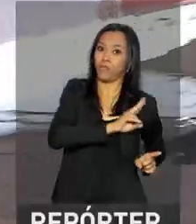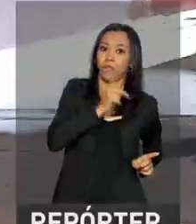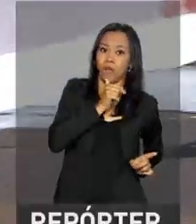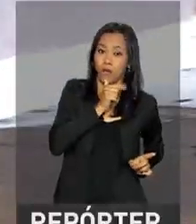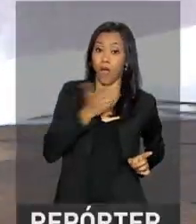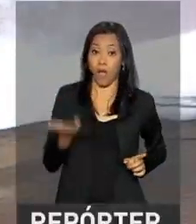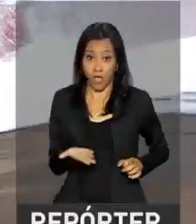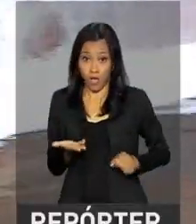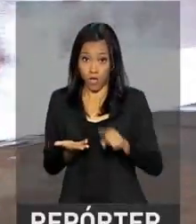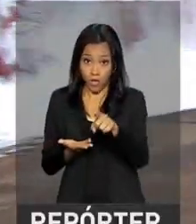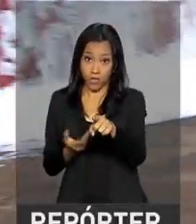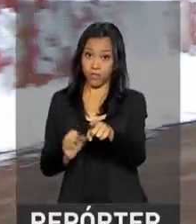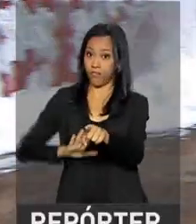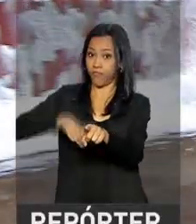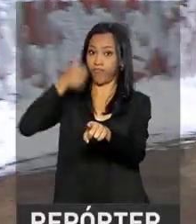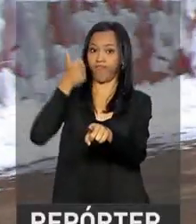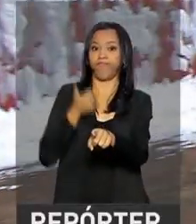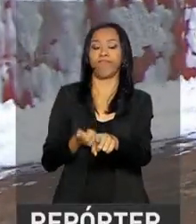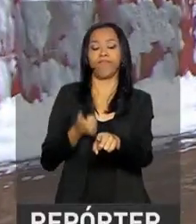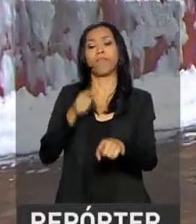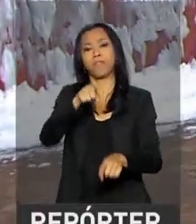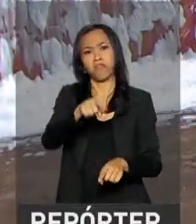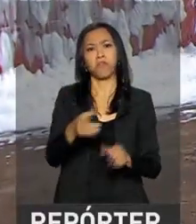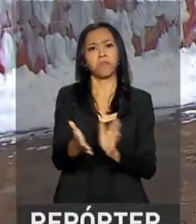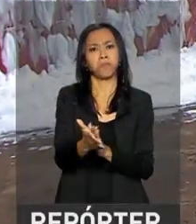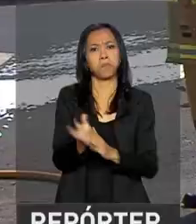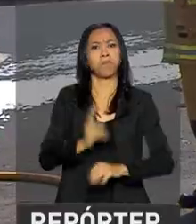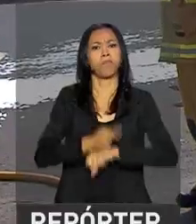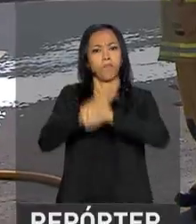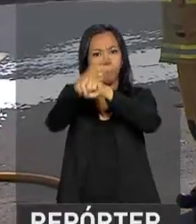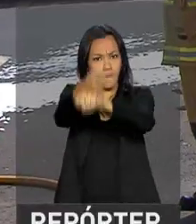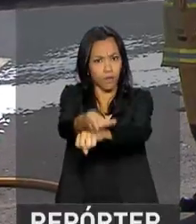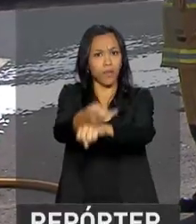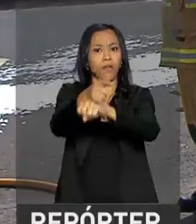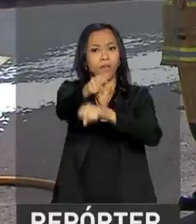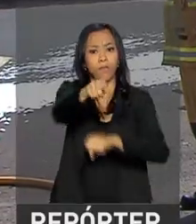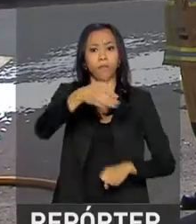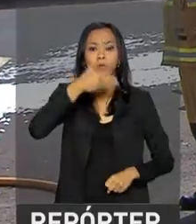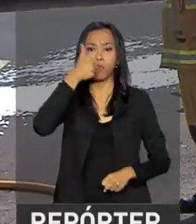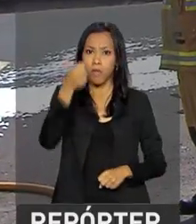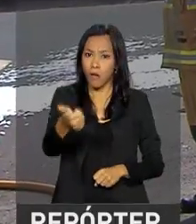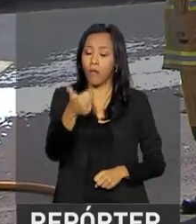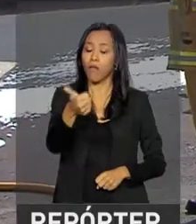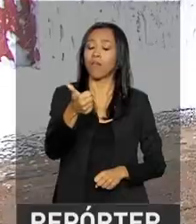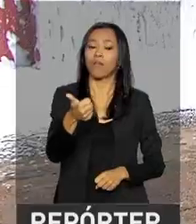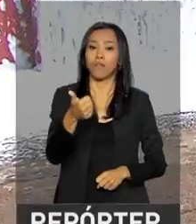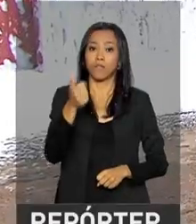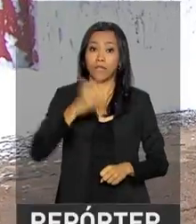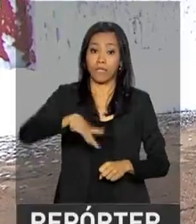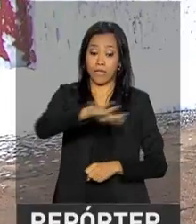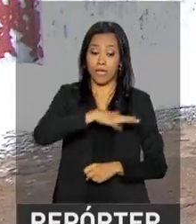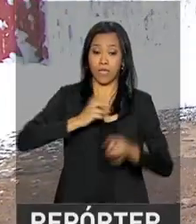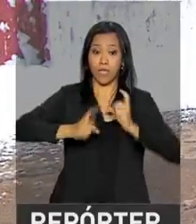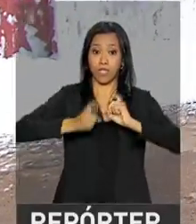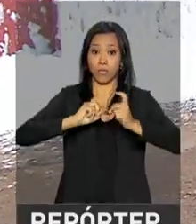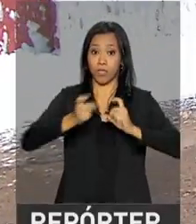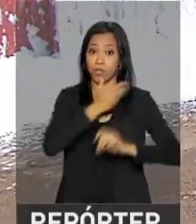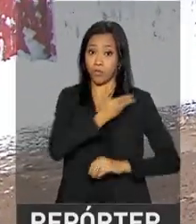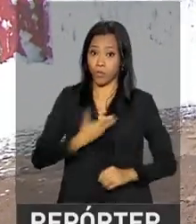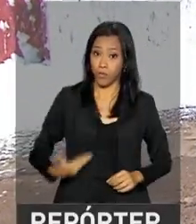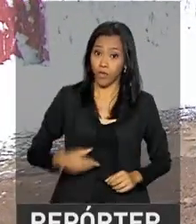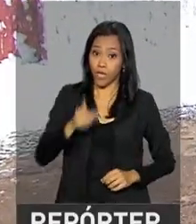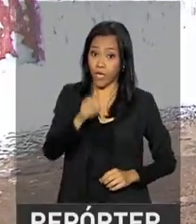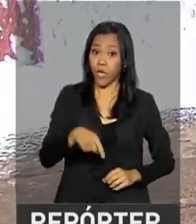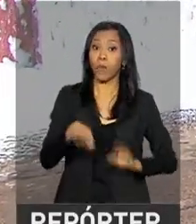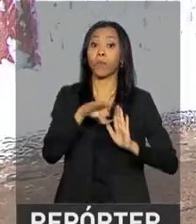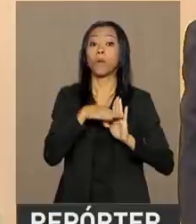a iniciativa foi reconhecida através de um prêmio, a de melhores práticas da agenda ambiental da administração pública, um programa do